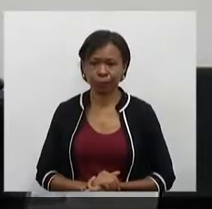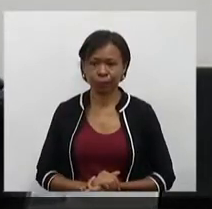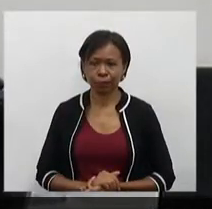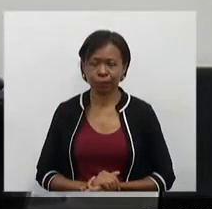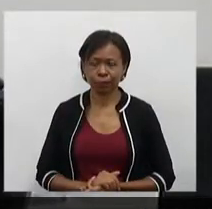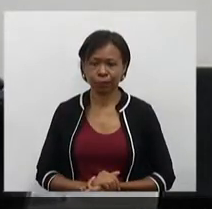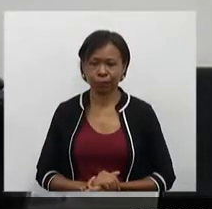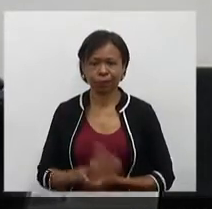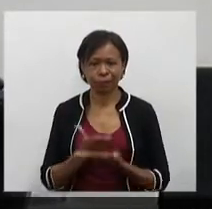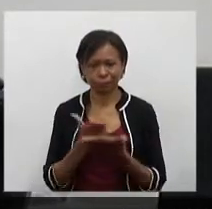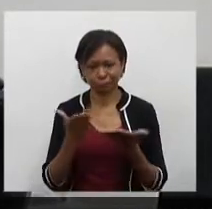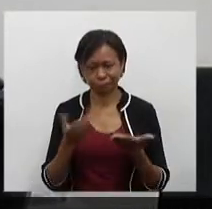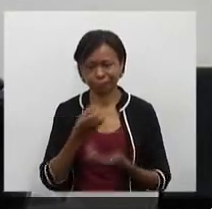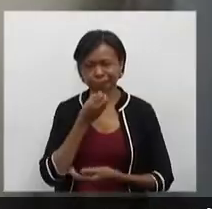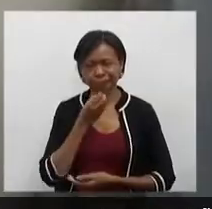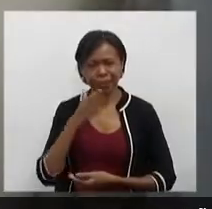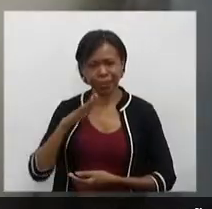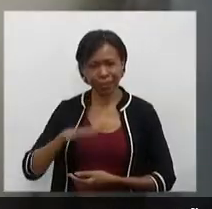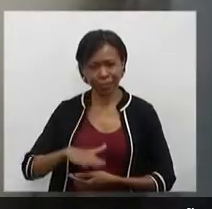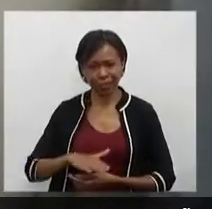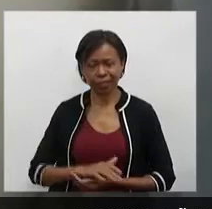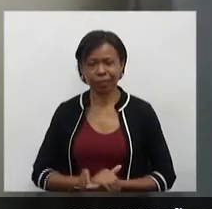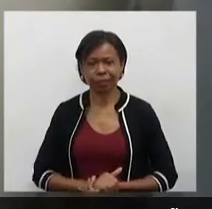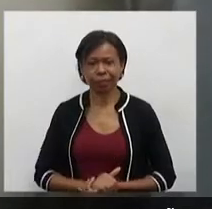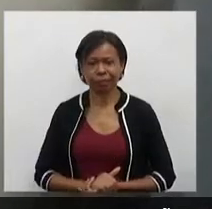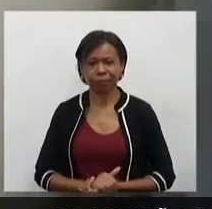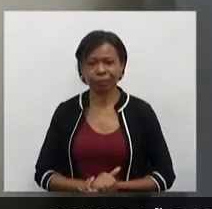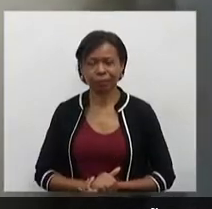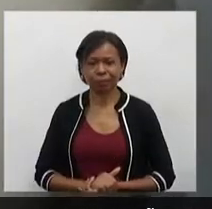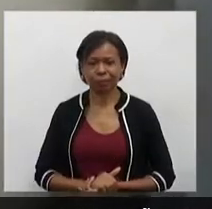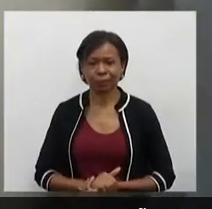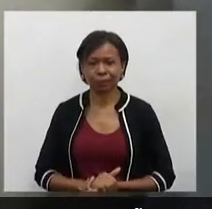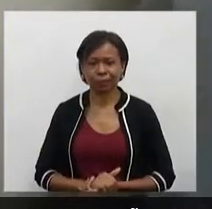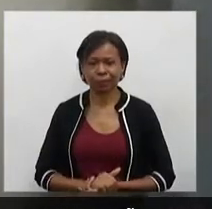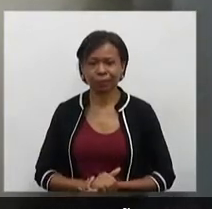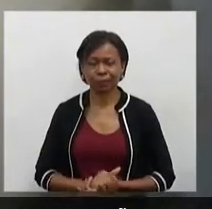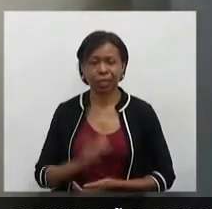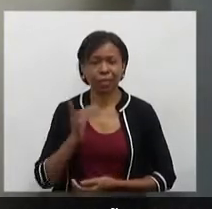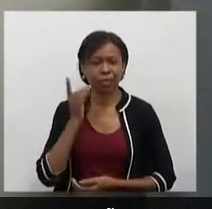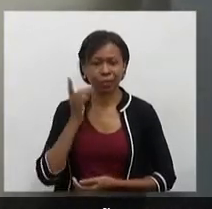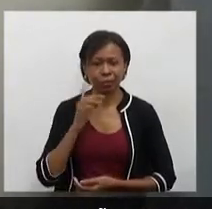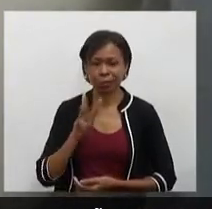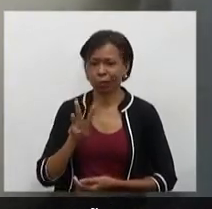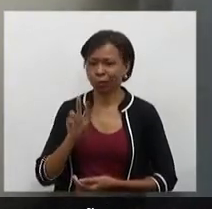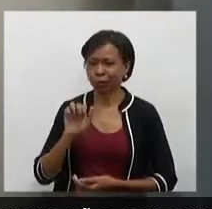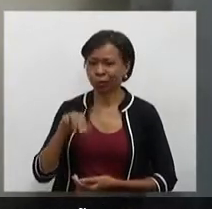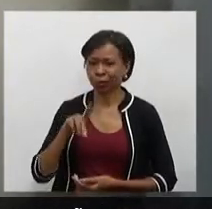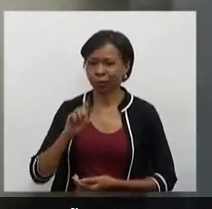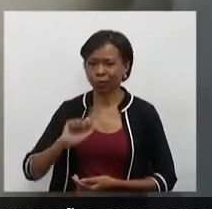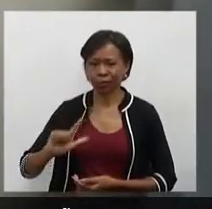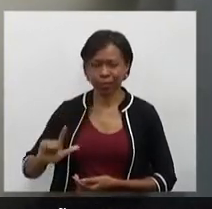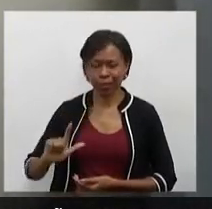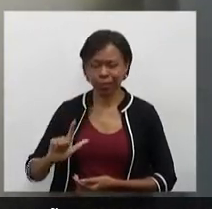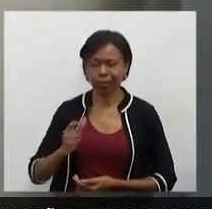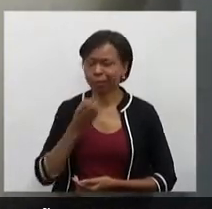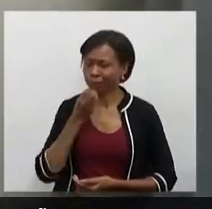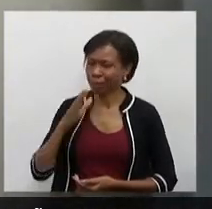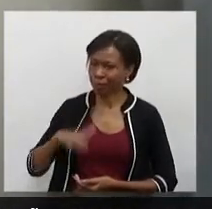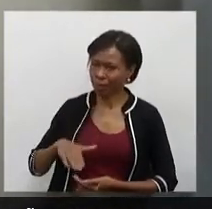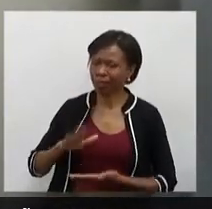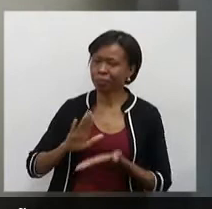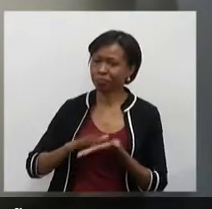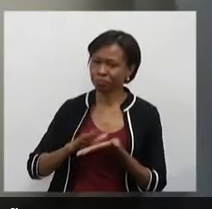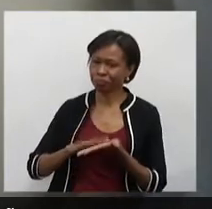Boa tarde a todos. Boa tarde, deputado Wendel Mesquita. Parabéns pela